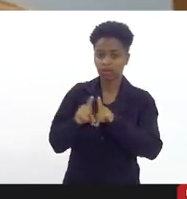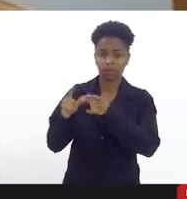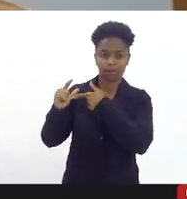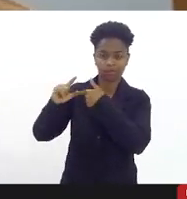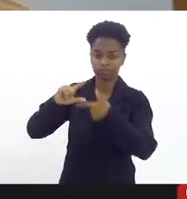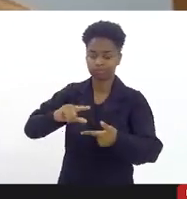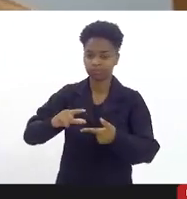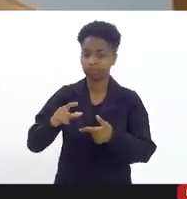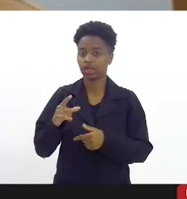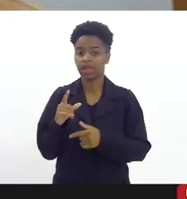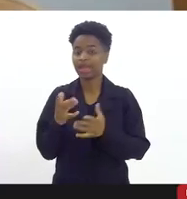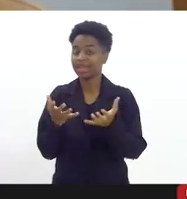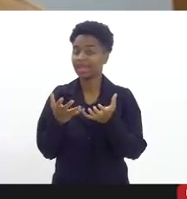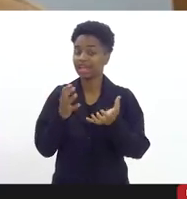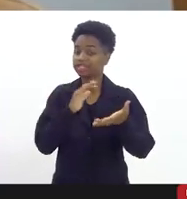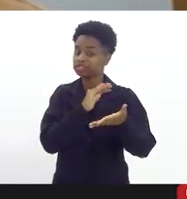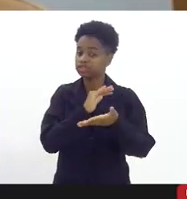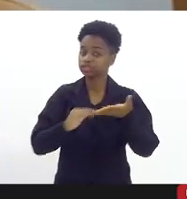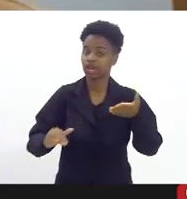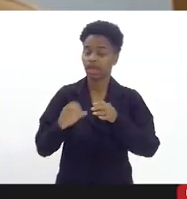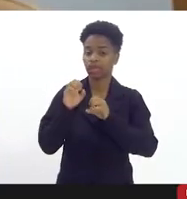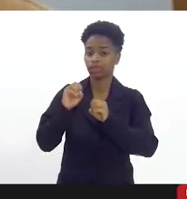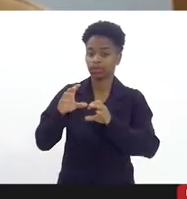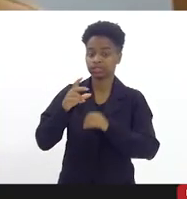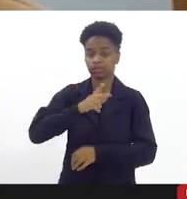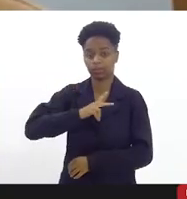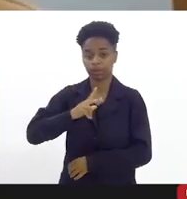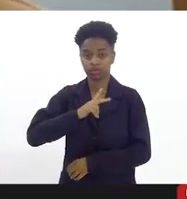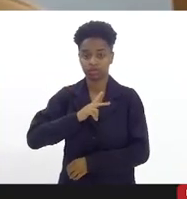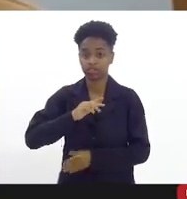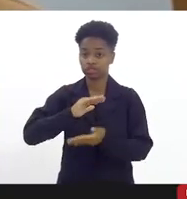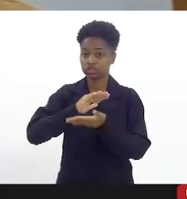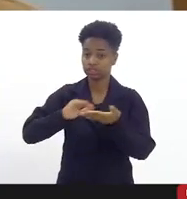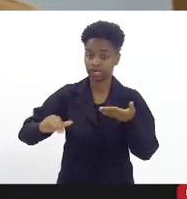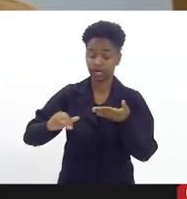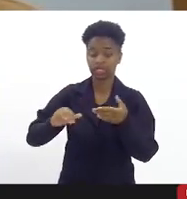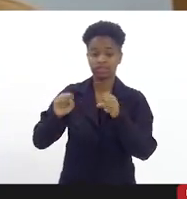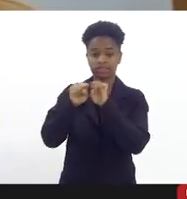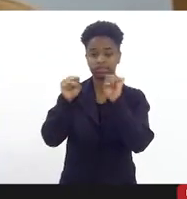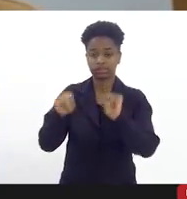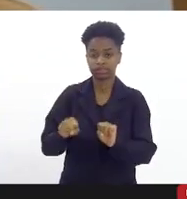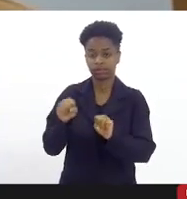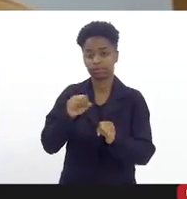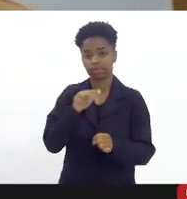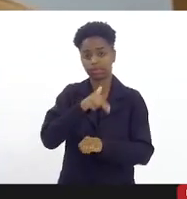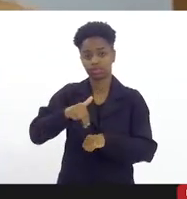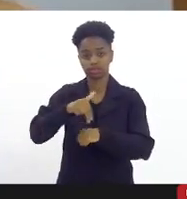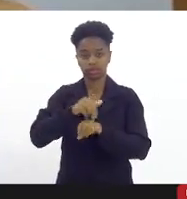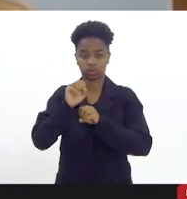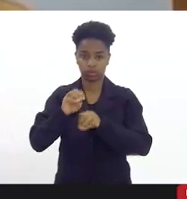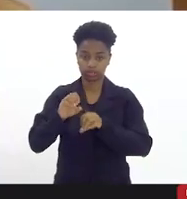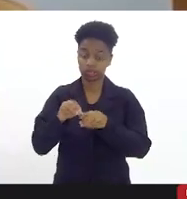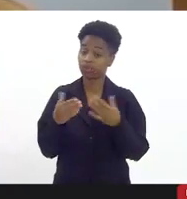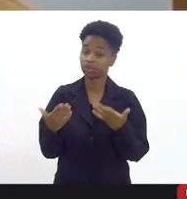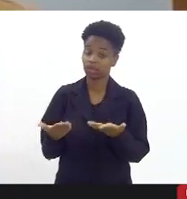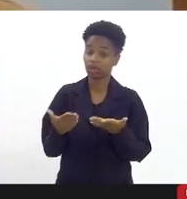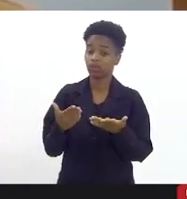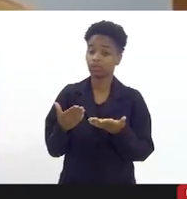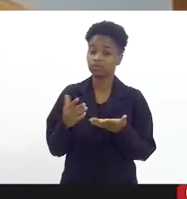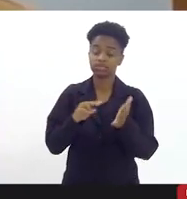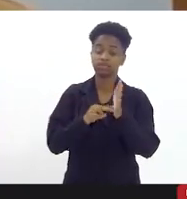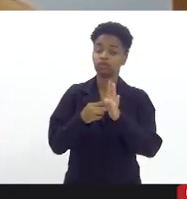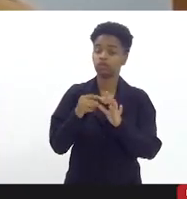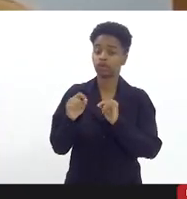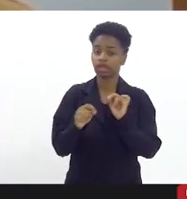é que eles querem retirar a educação privada do Sistema Nacional de Educação ou seja retirando